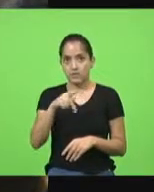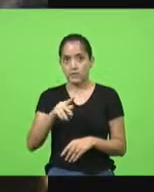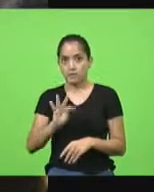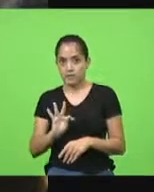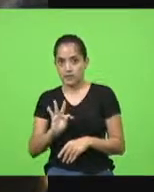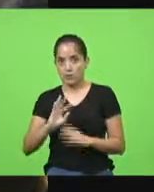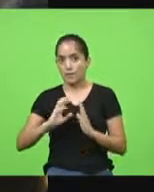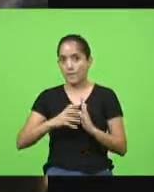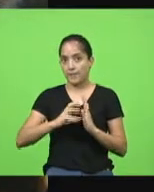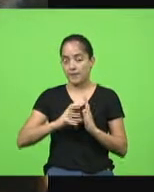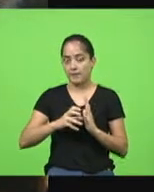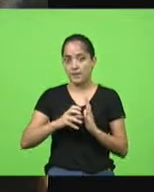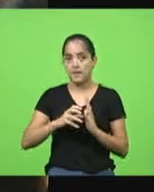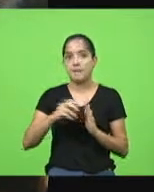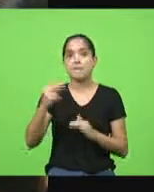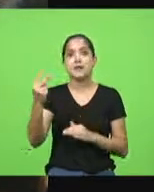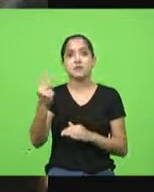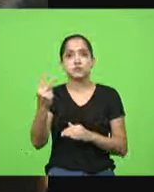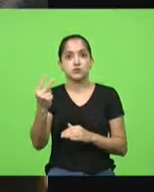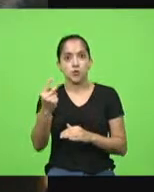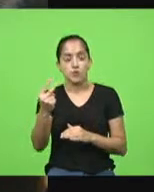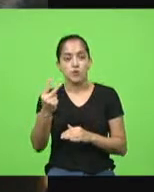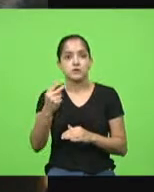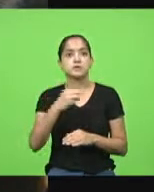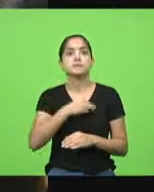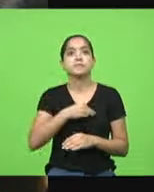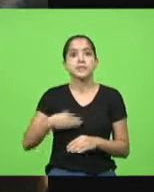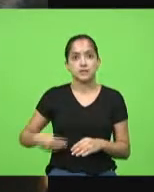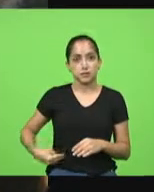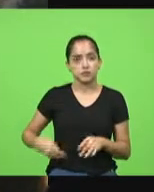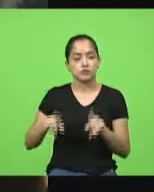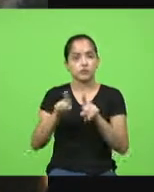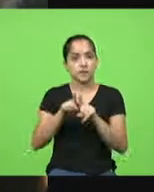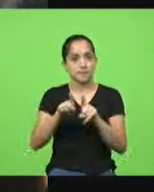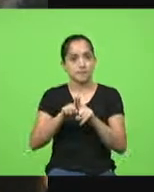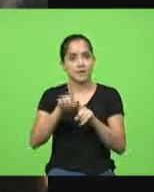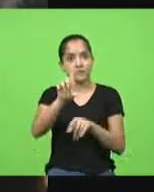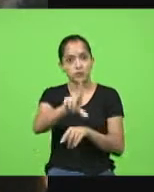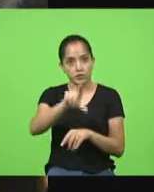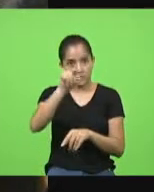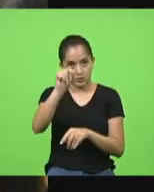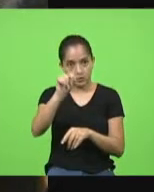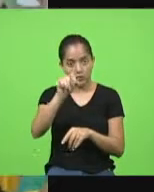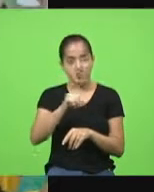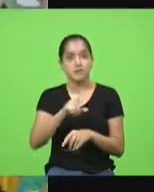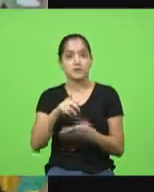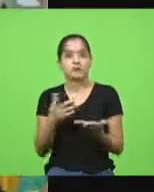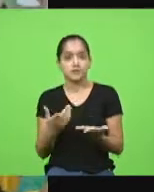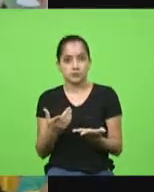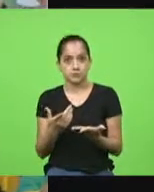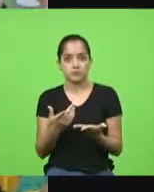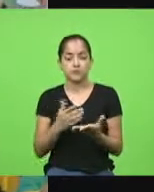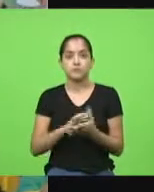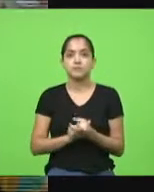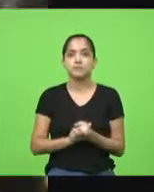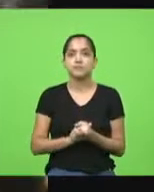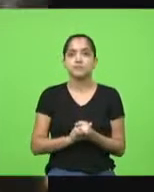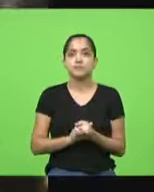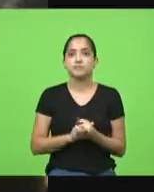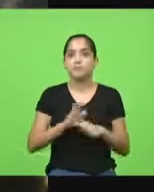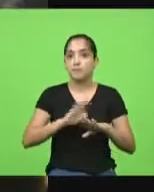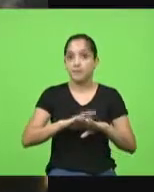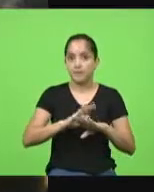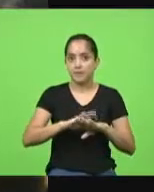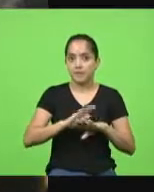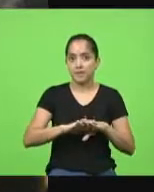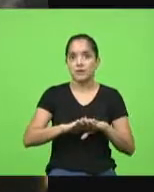com mais outros 2 ministros que também foram indicados pelos ex-presidentes do PT, Dilma e